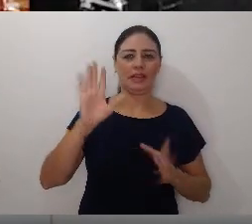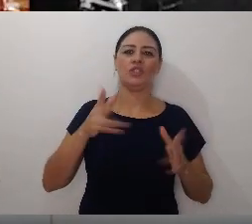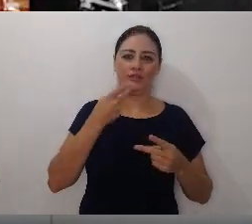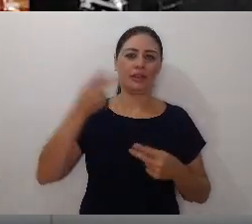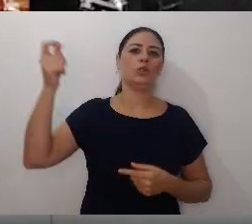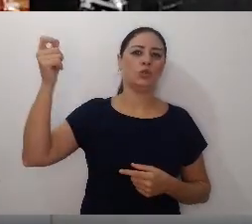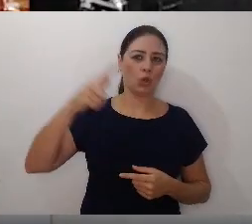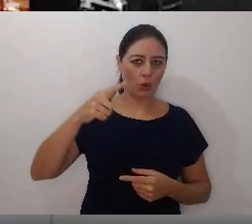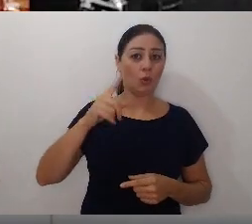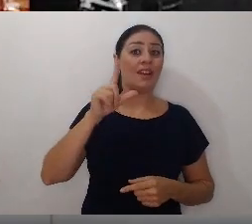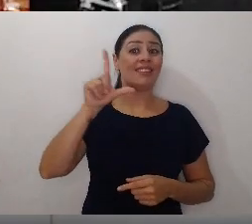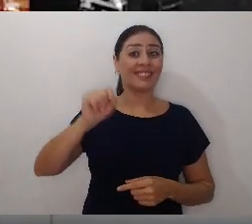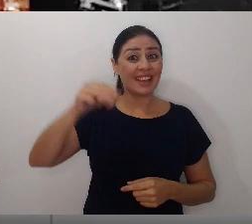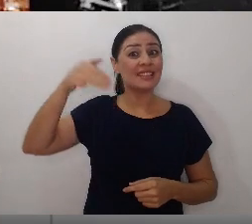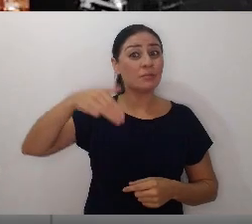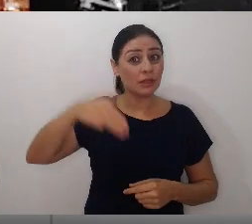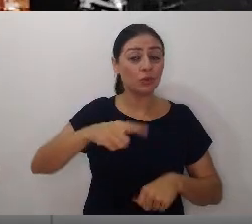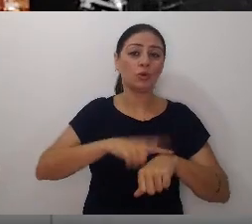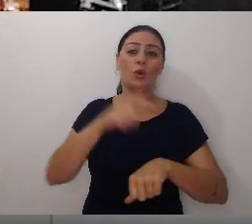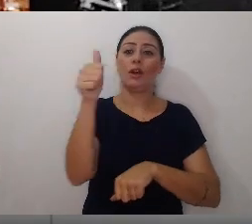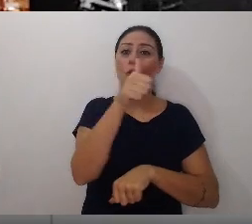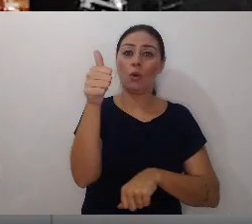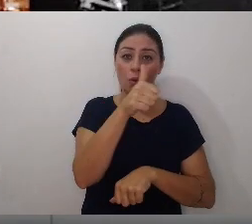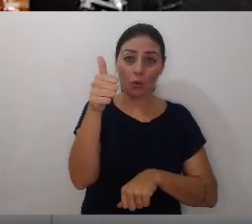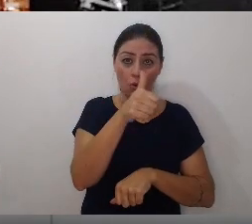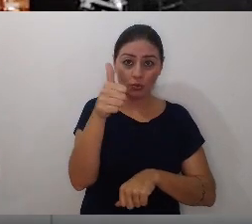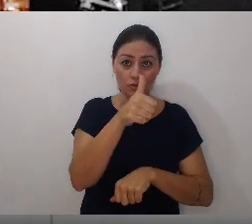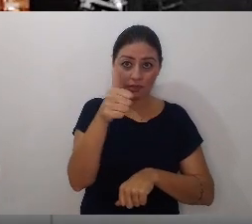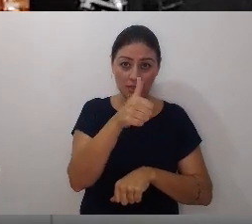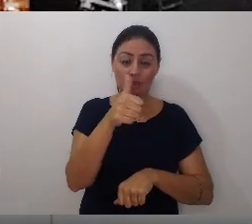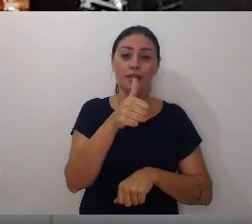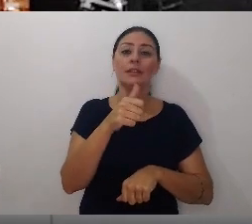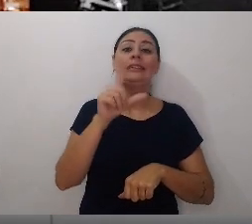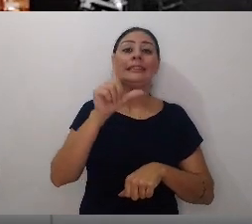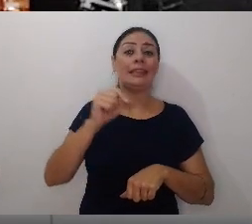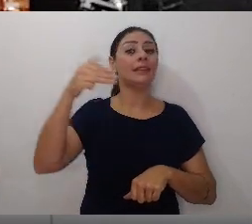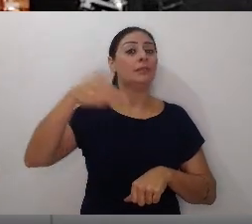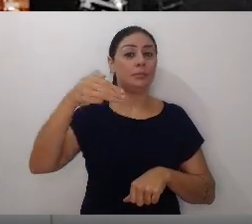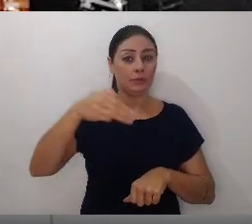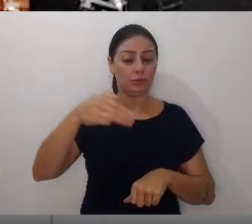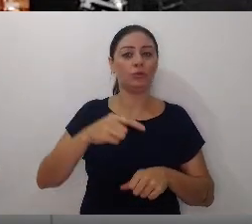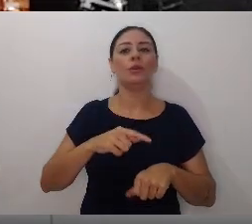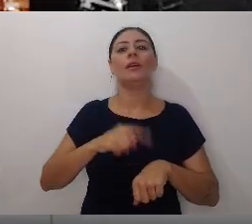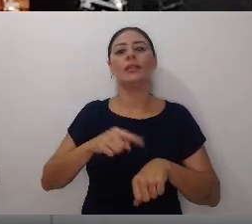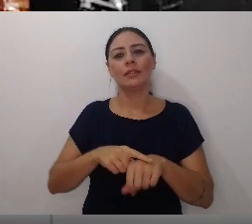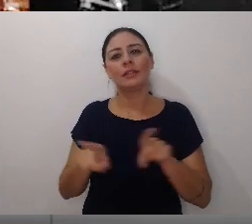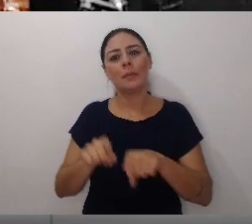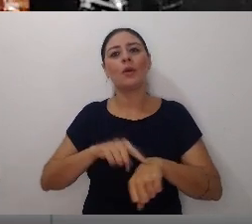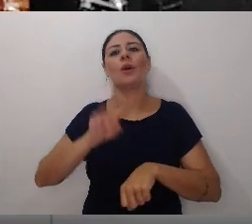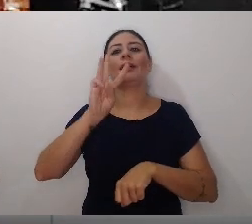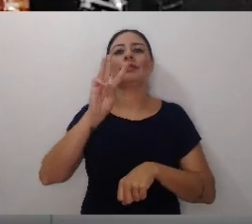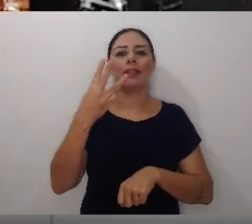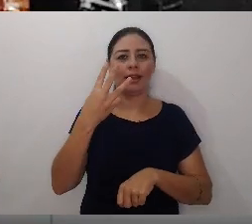sim, me lembraram também de tocar um pouco na vitamina D, já falei do sol, 10 minutos no